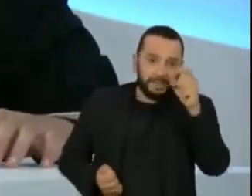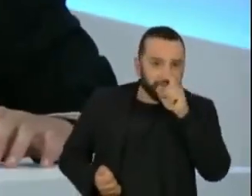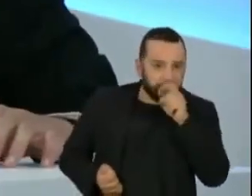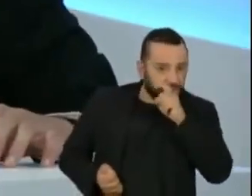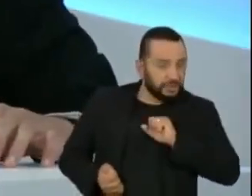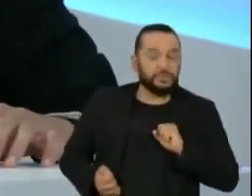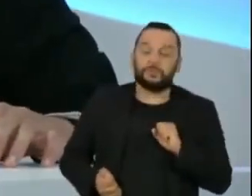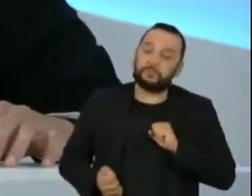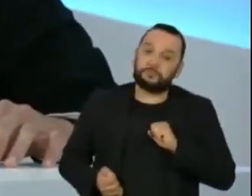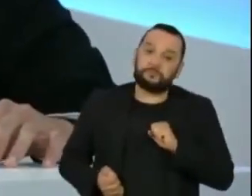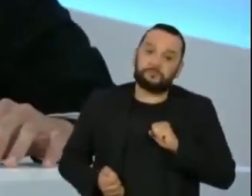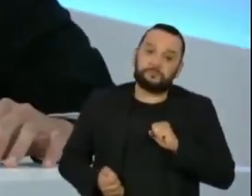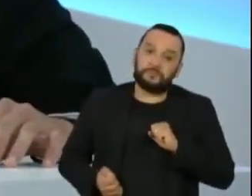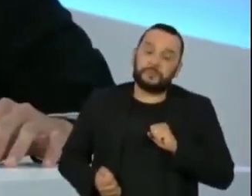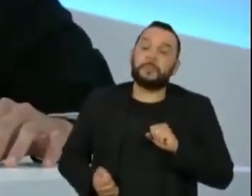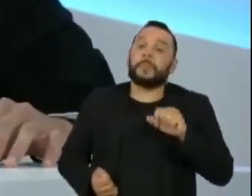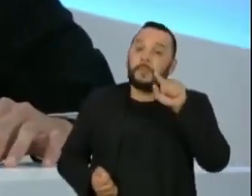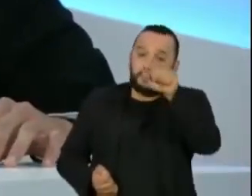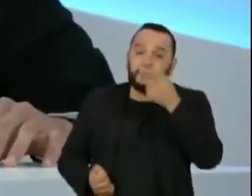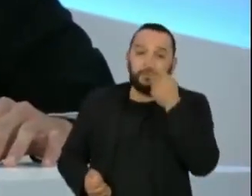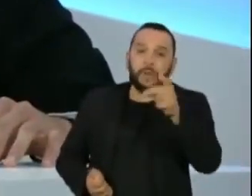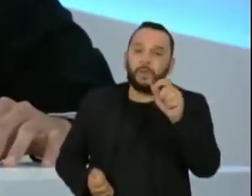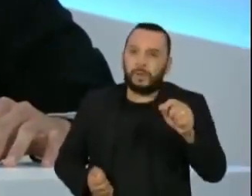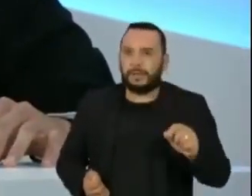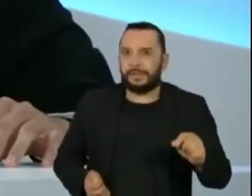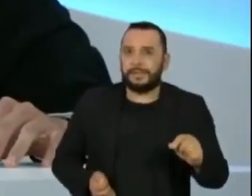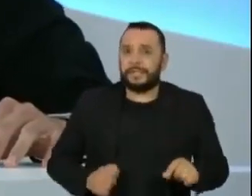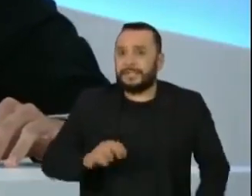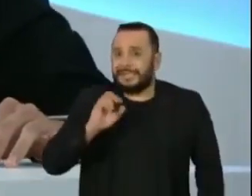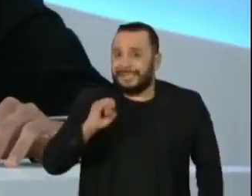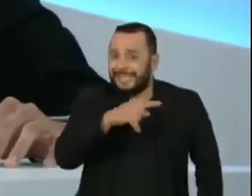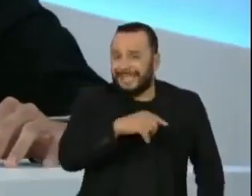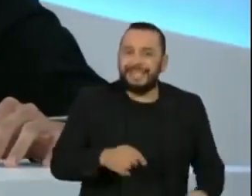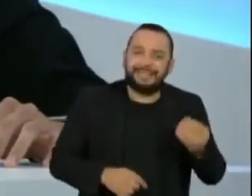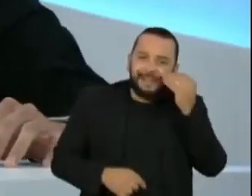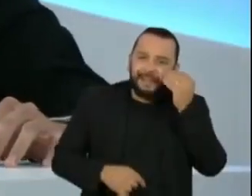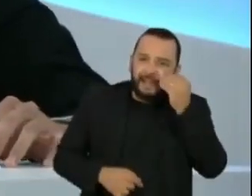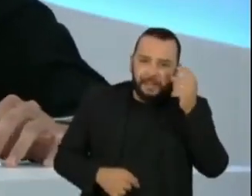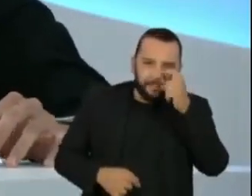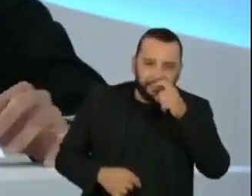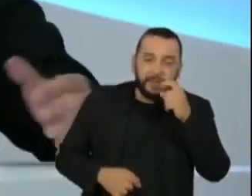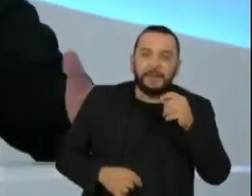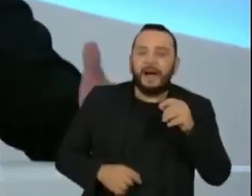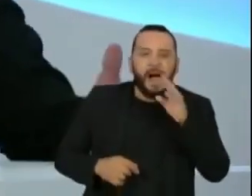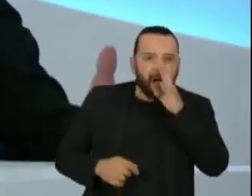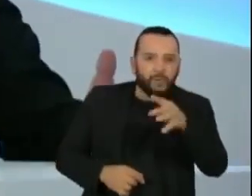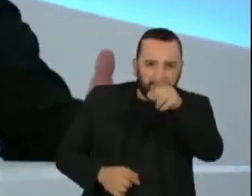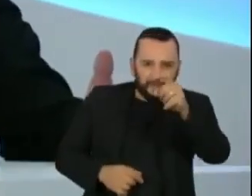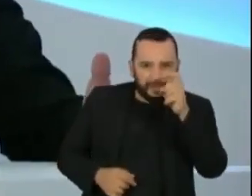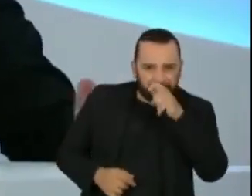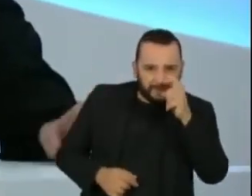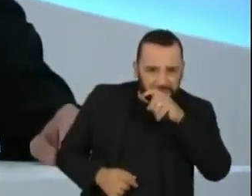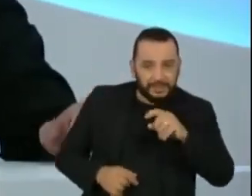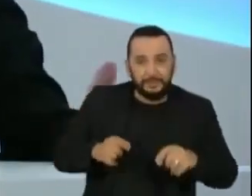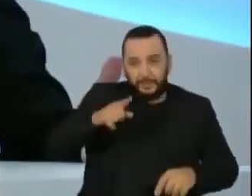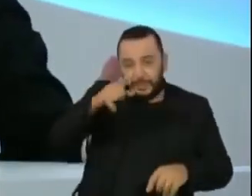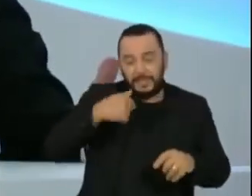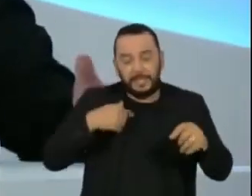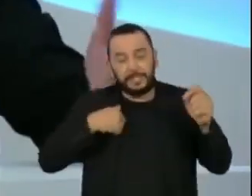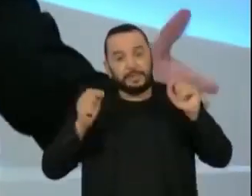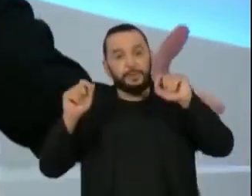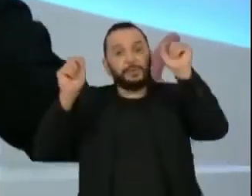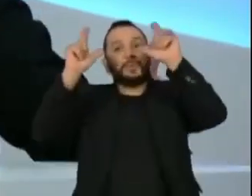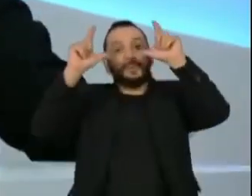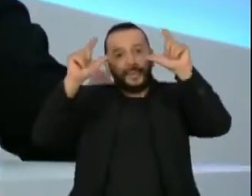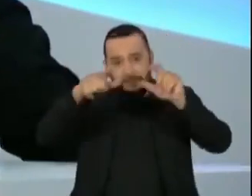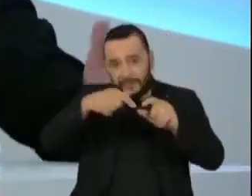conversa, o senhor já disse uma vez que se ele tentasse isso, ele ganharia uma surpresa mágica. Afinal,